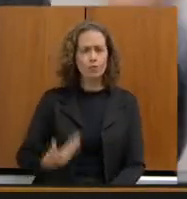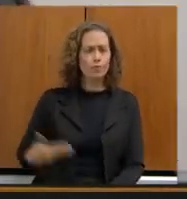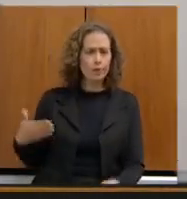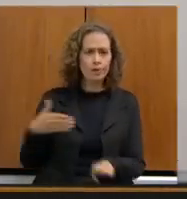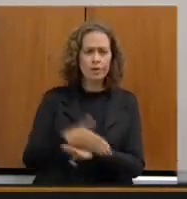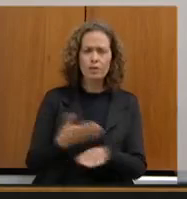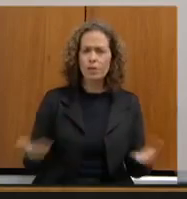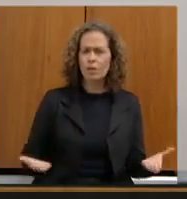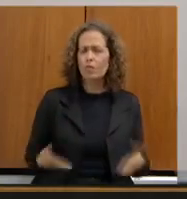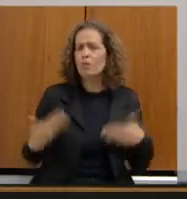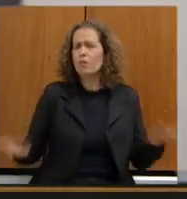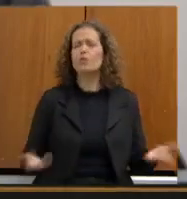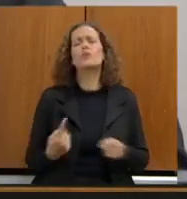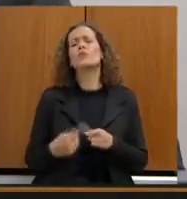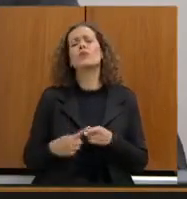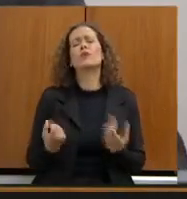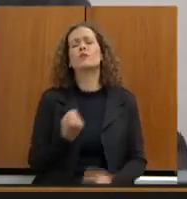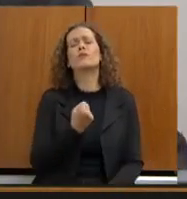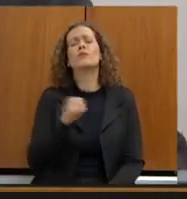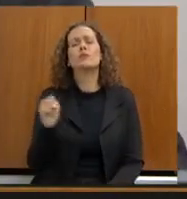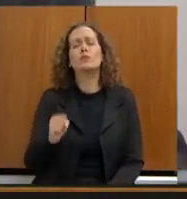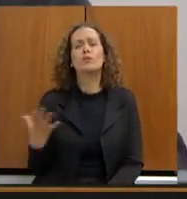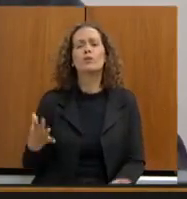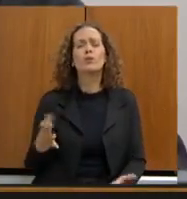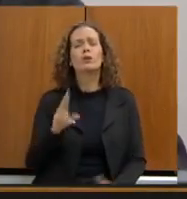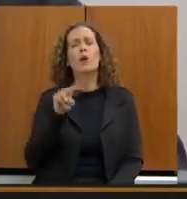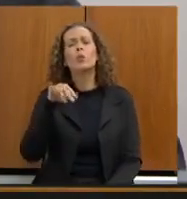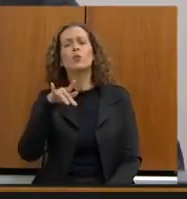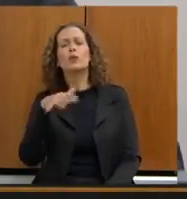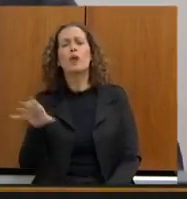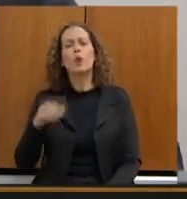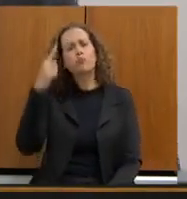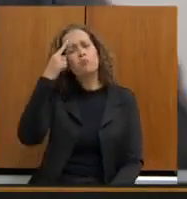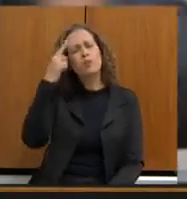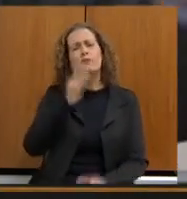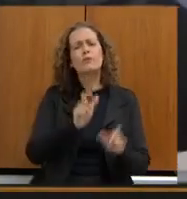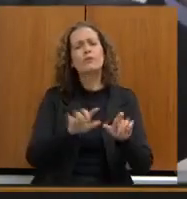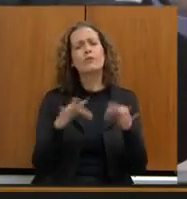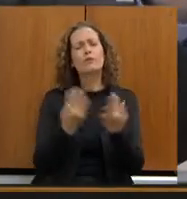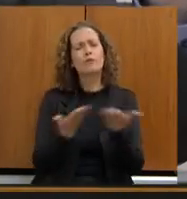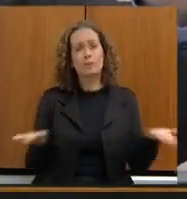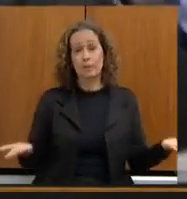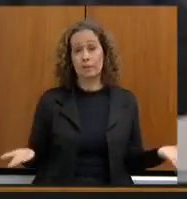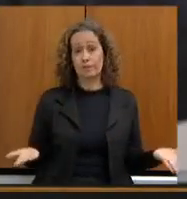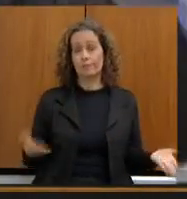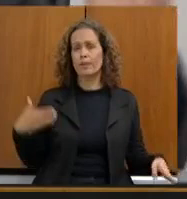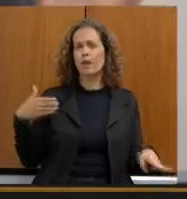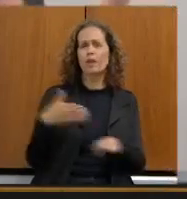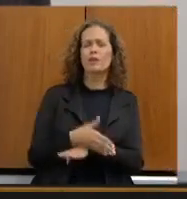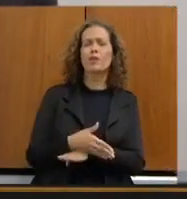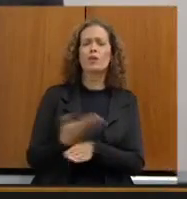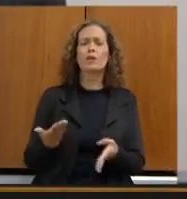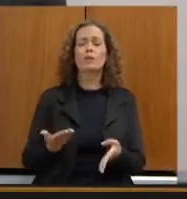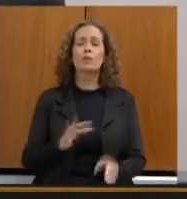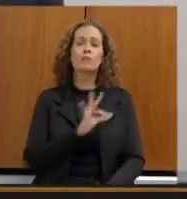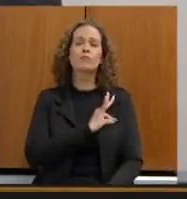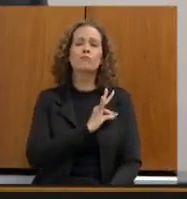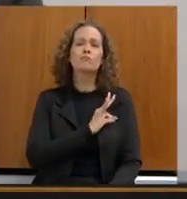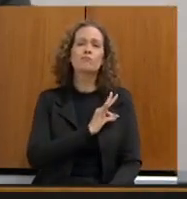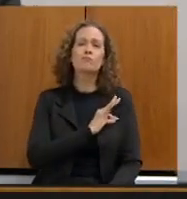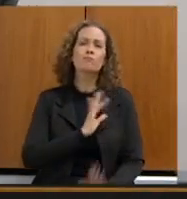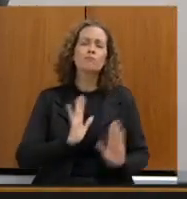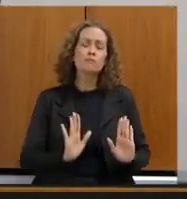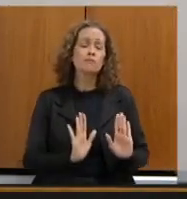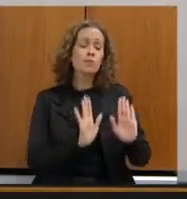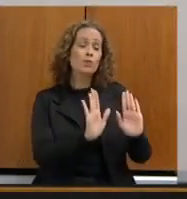poxa por que que o defensor público da união não pensou na família entrou com ação para que a polícia preservar sua integridade